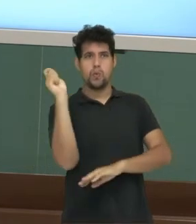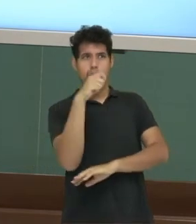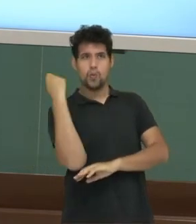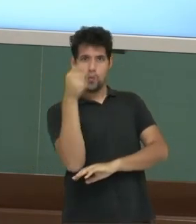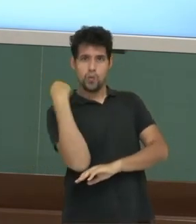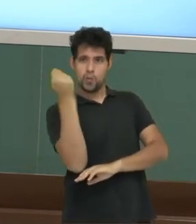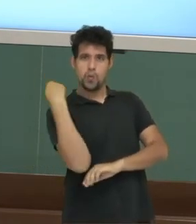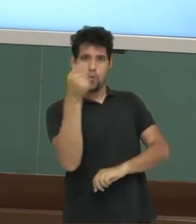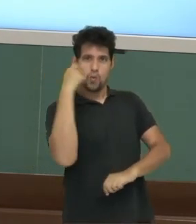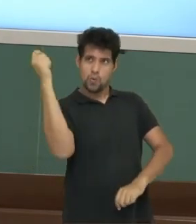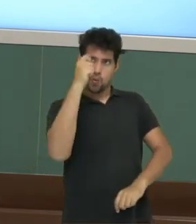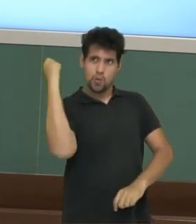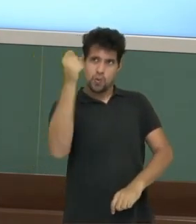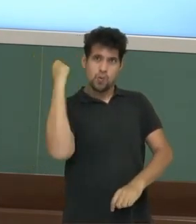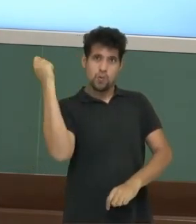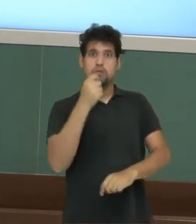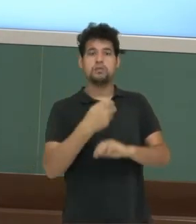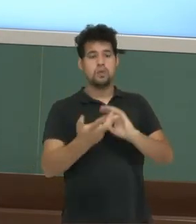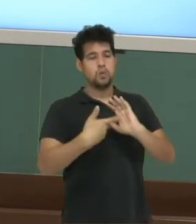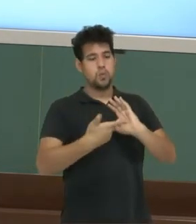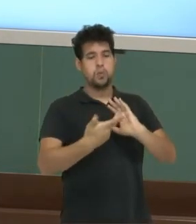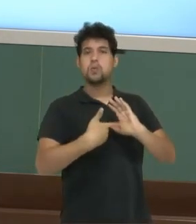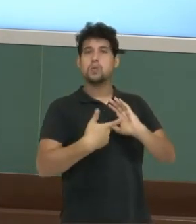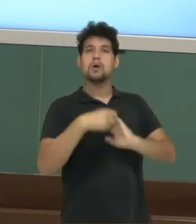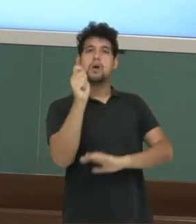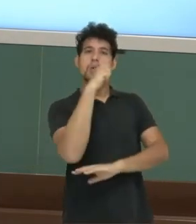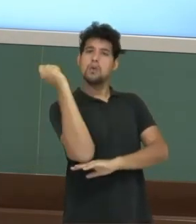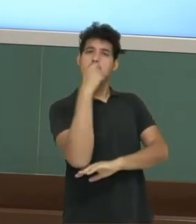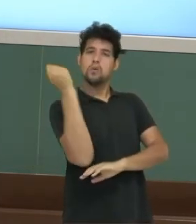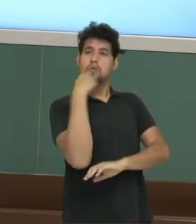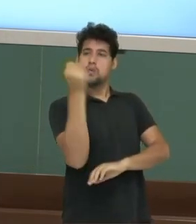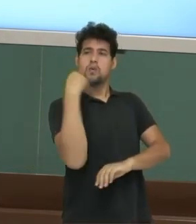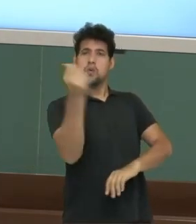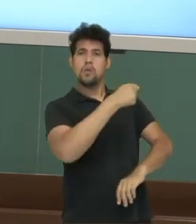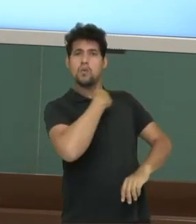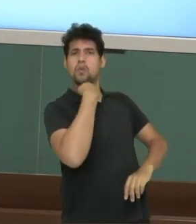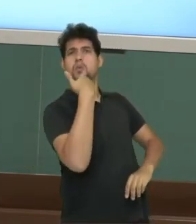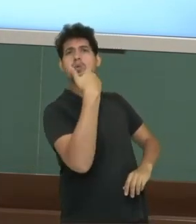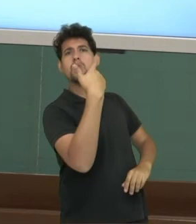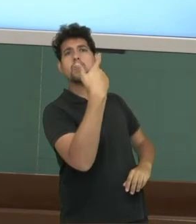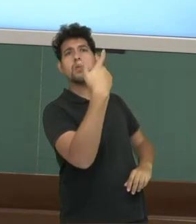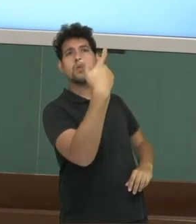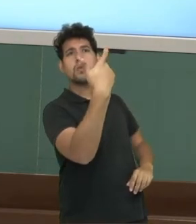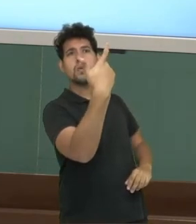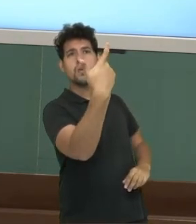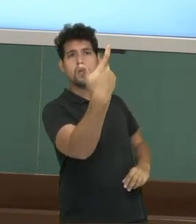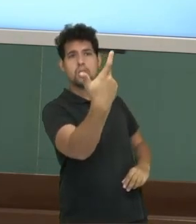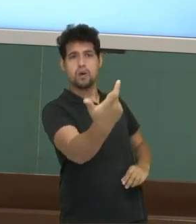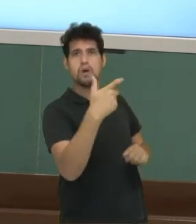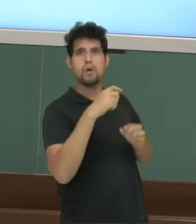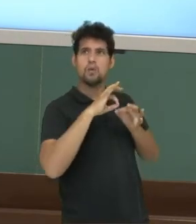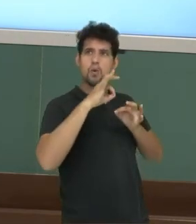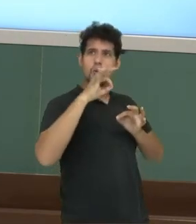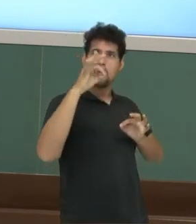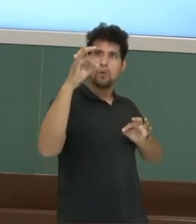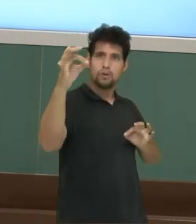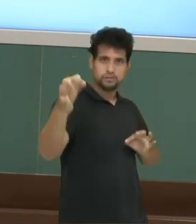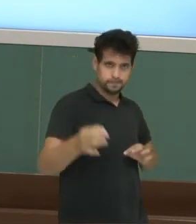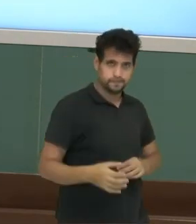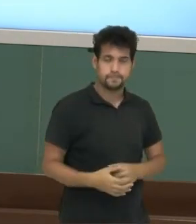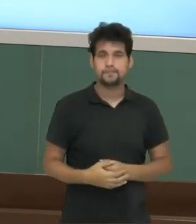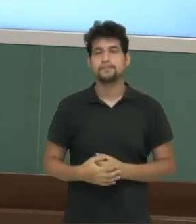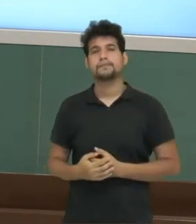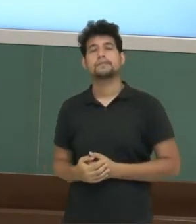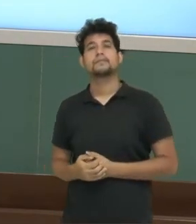imprime velocidade no martelo e no momento exato ele libera o martelo e ele voa longe,